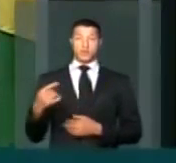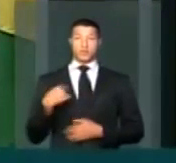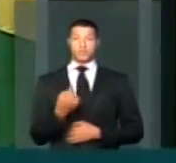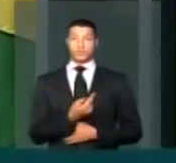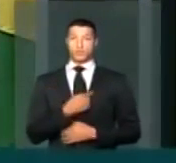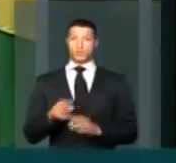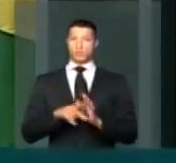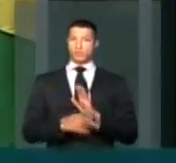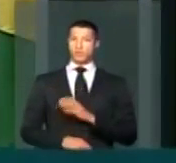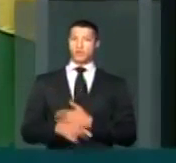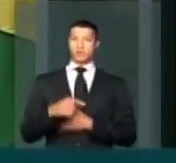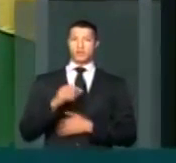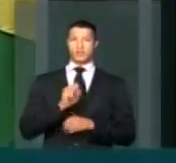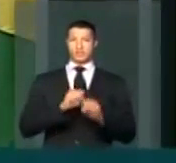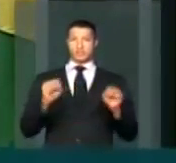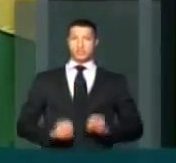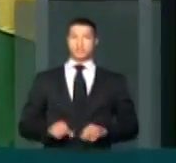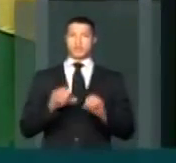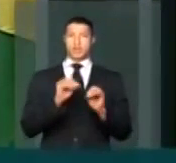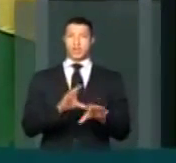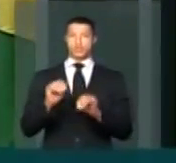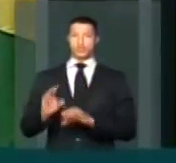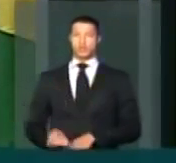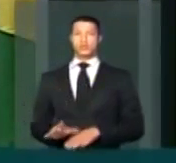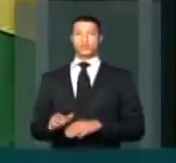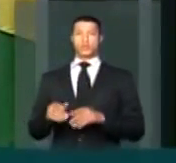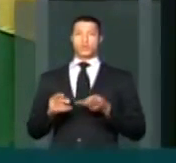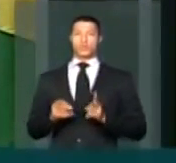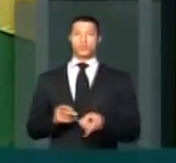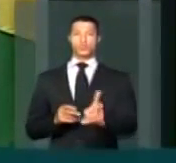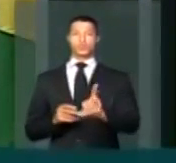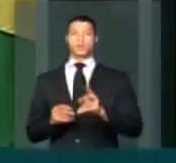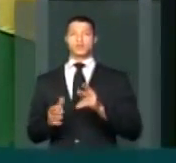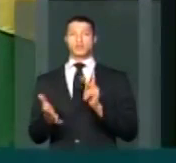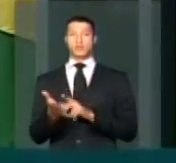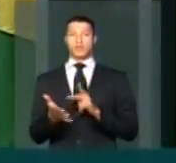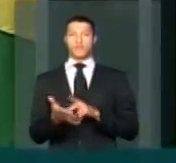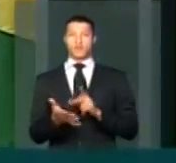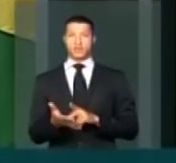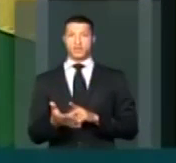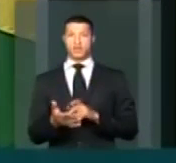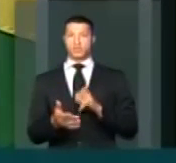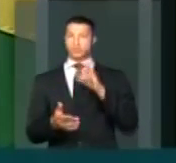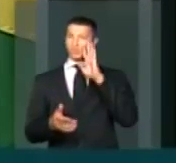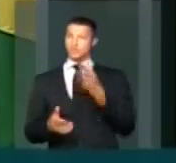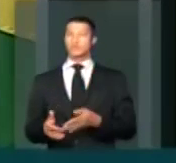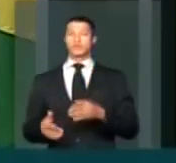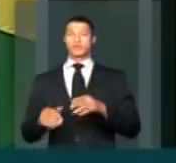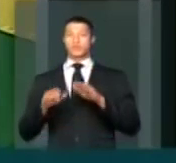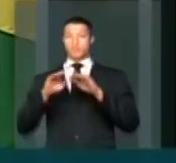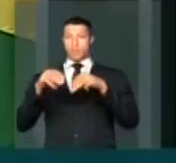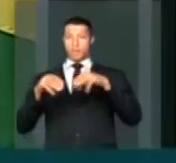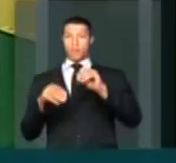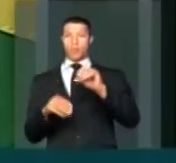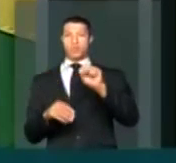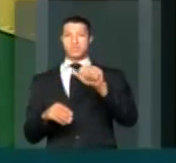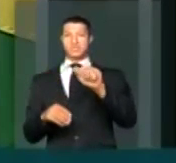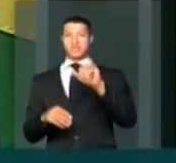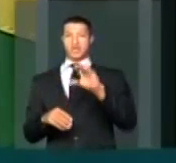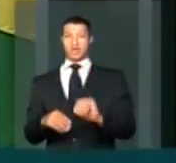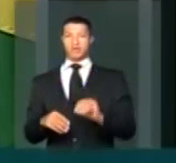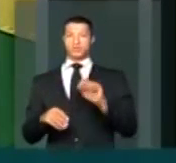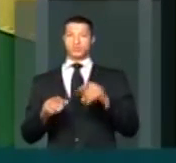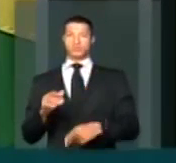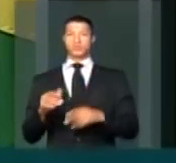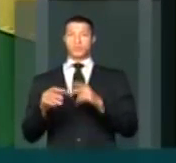nosso impropriamente chamado sistema educacional continuar sendo, na verdade, um indecifrável mosaico de